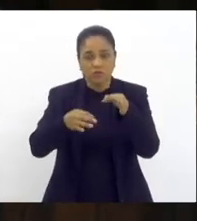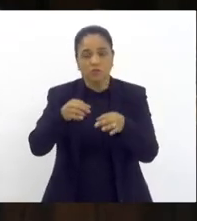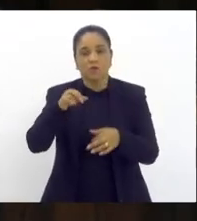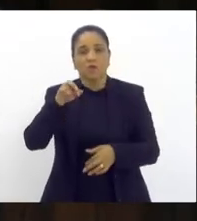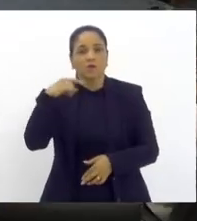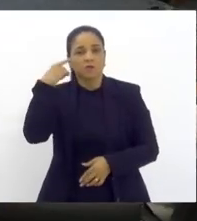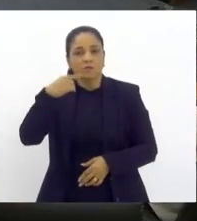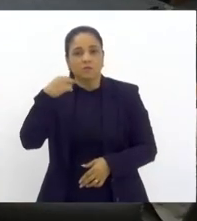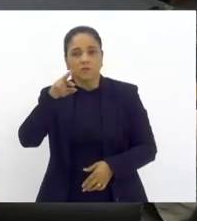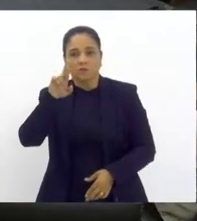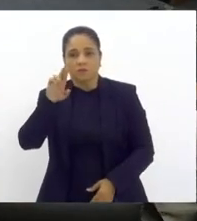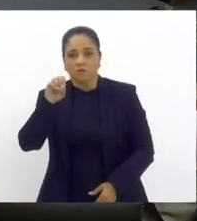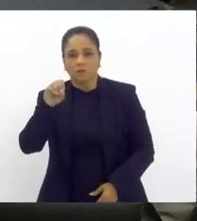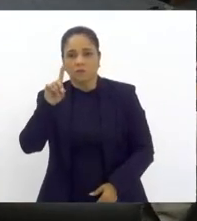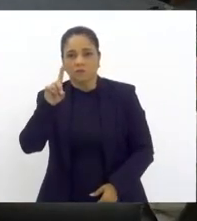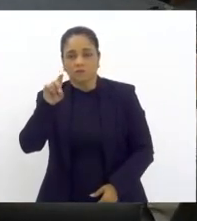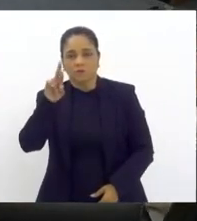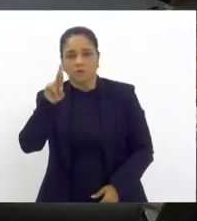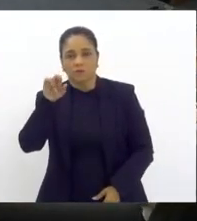Amorim.